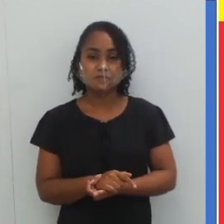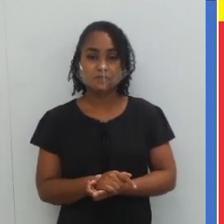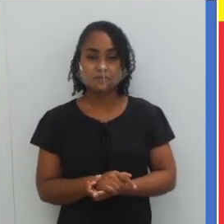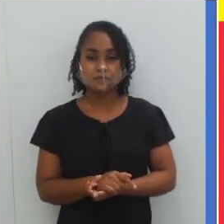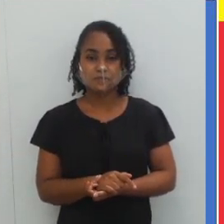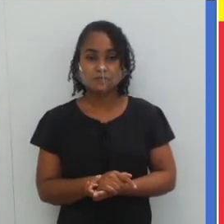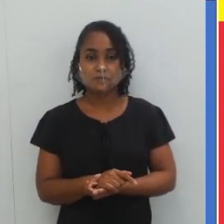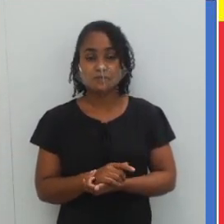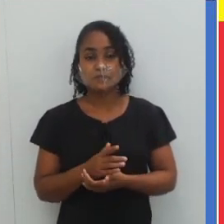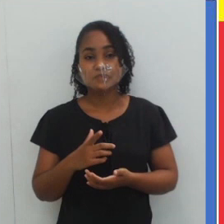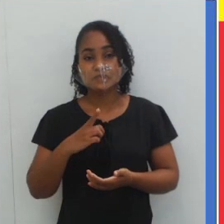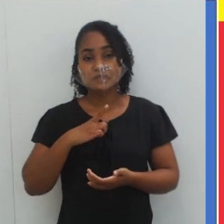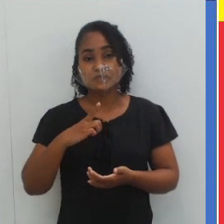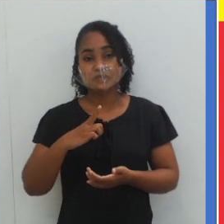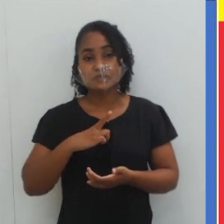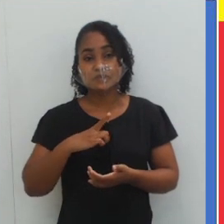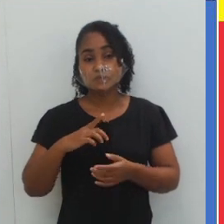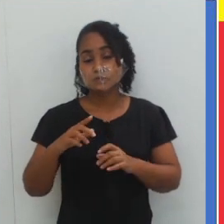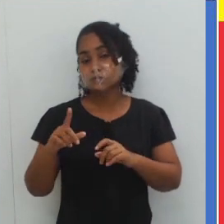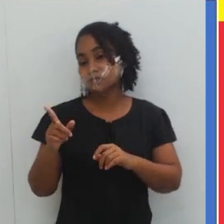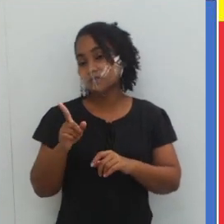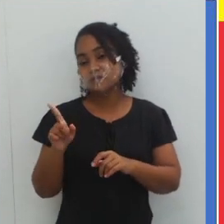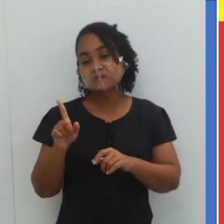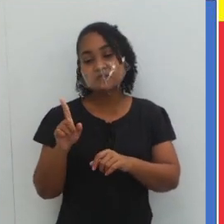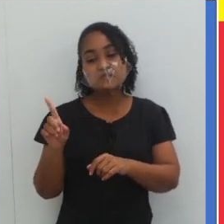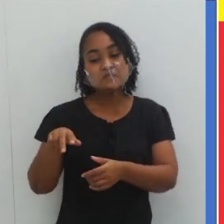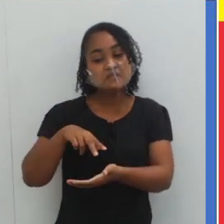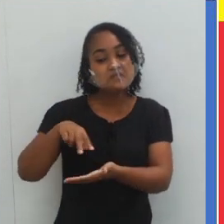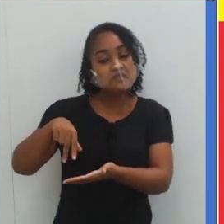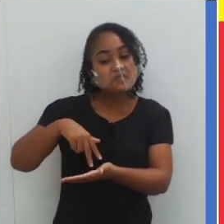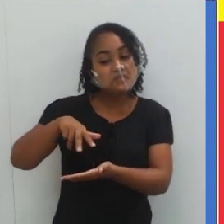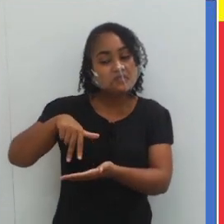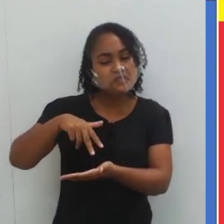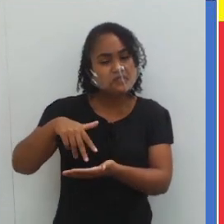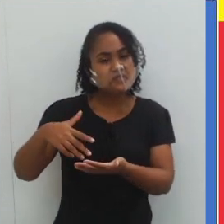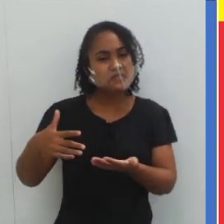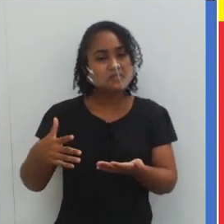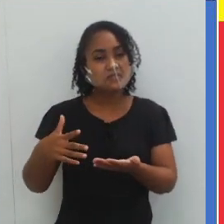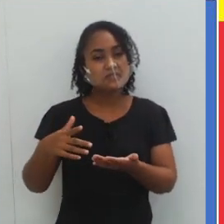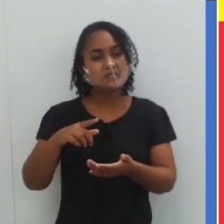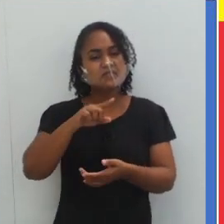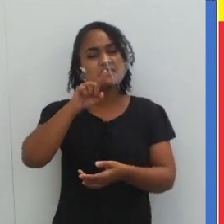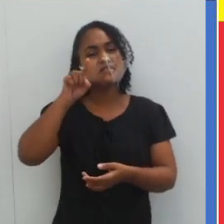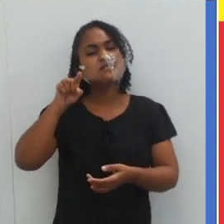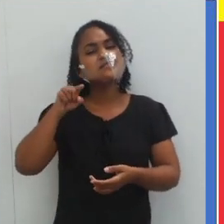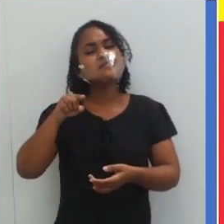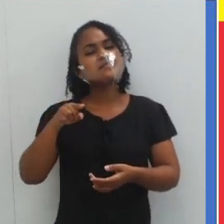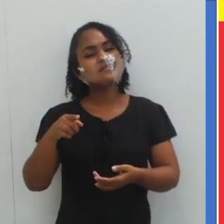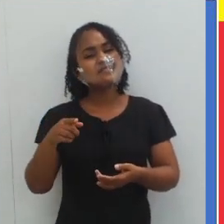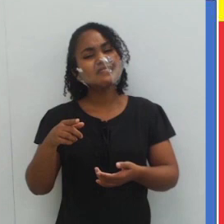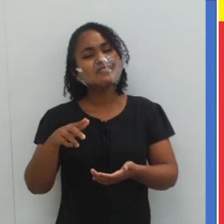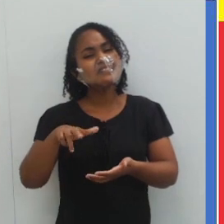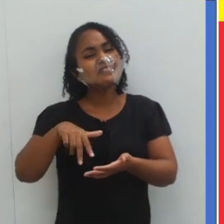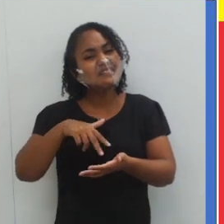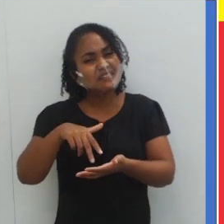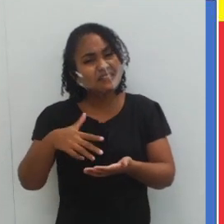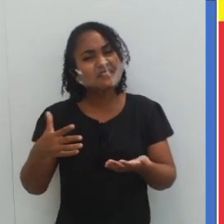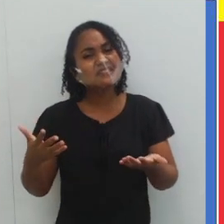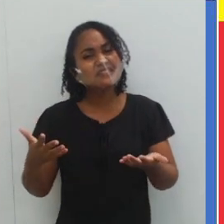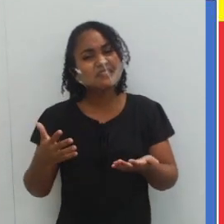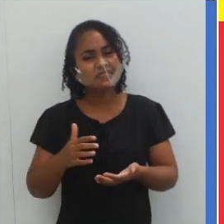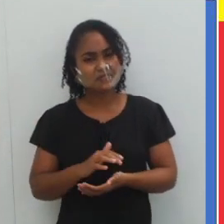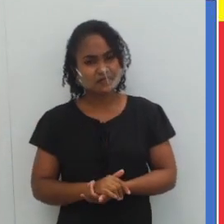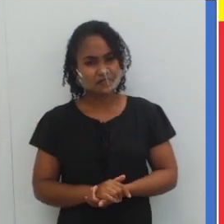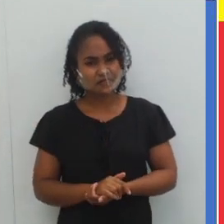they were not dancing. Eles não estavam dançando. E a interrogativa, were they